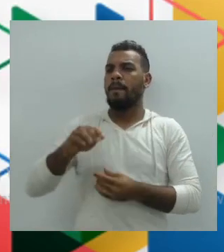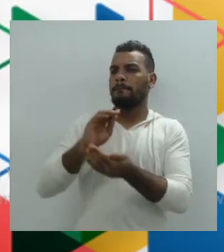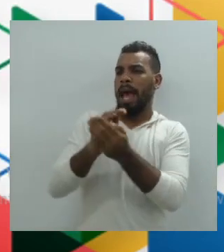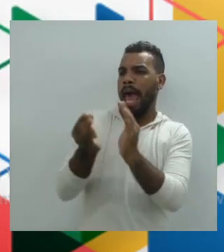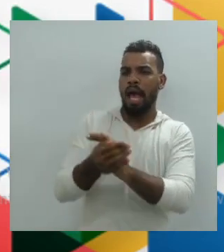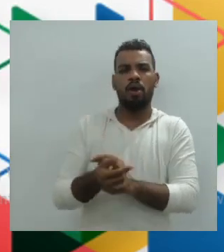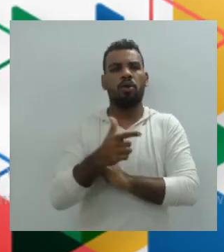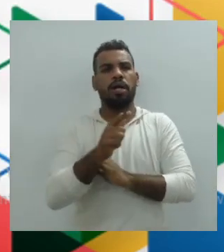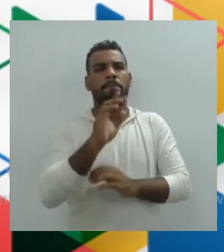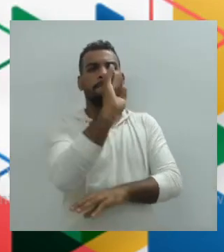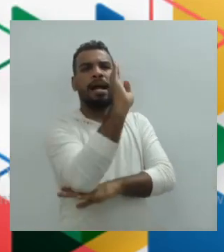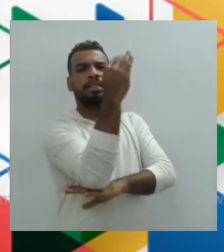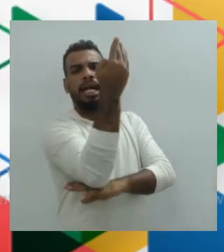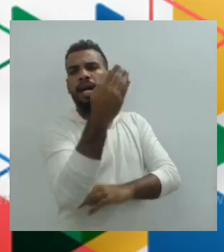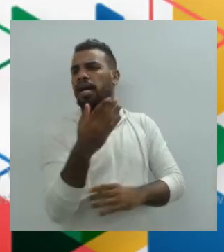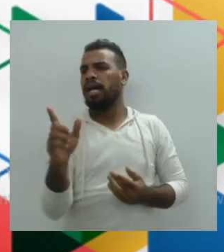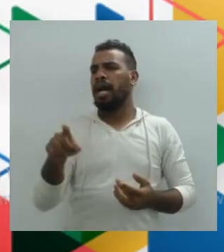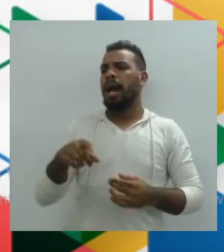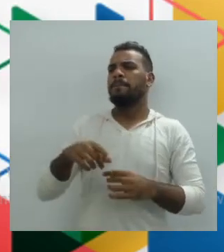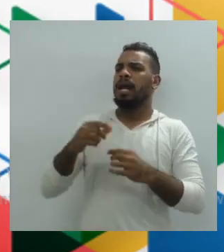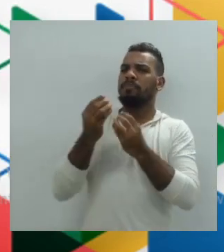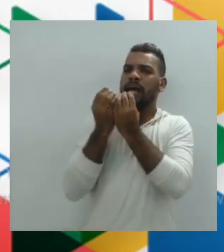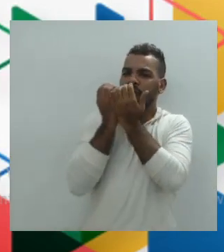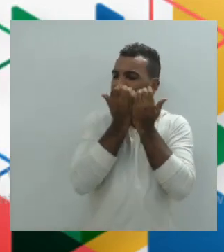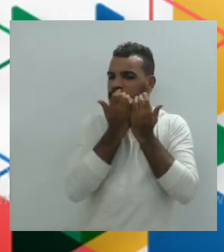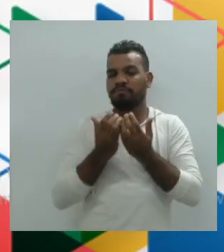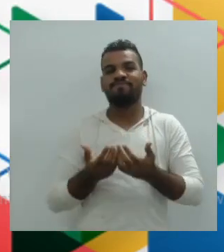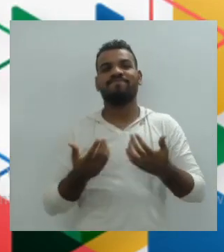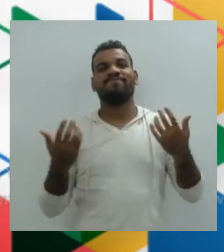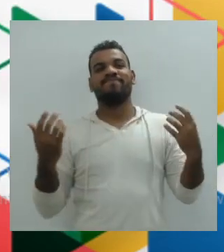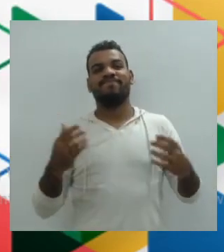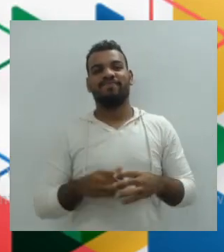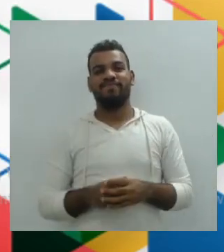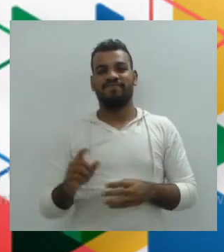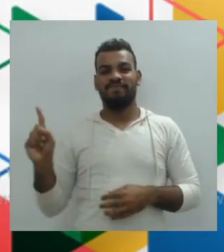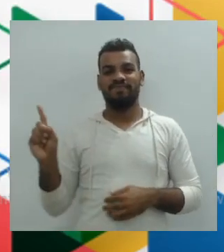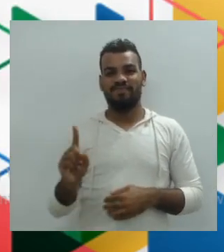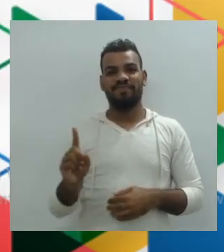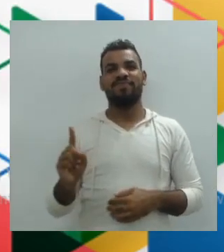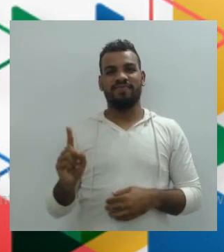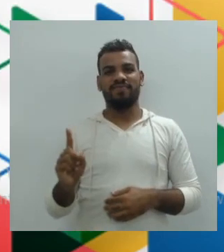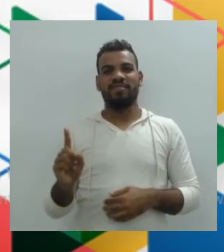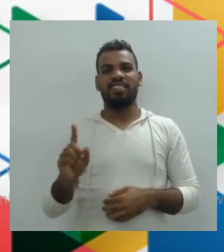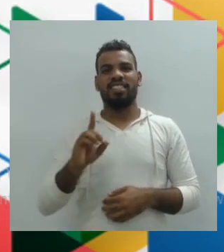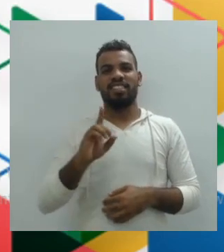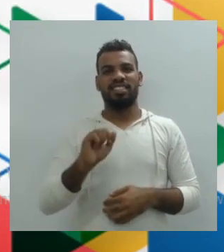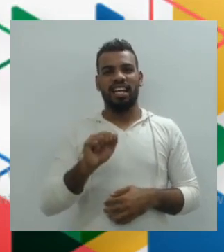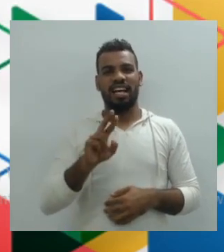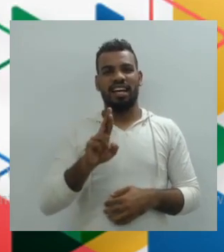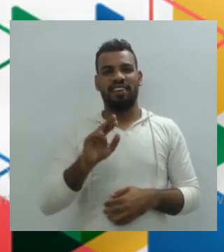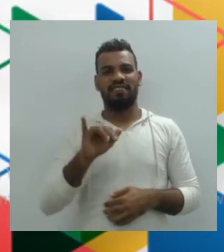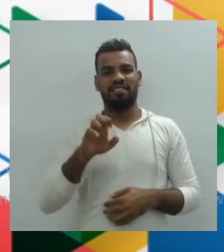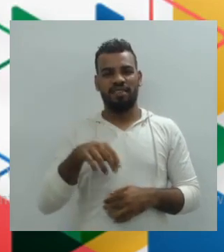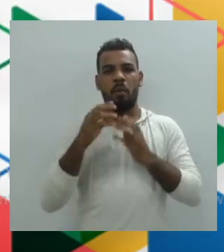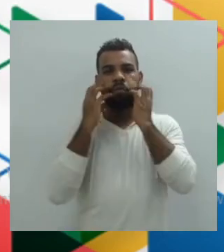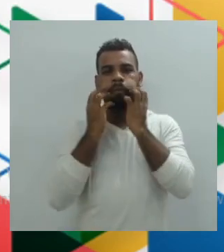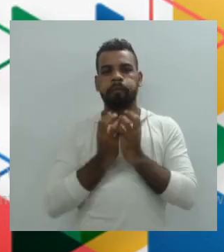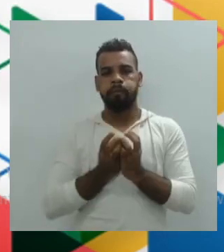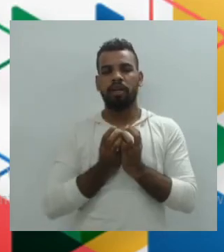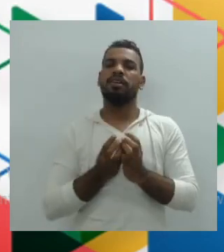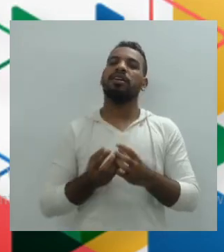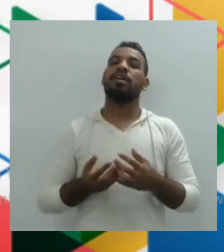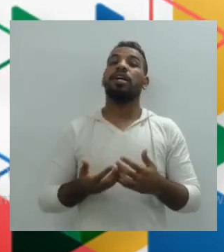outro diz que é a madeira, o outro diz que é milho. Aí aparece a figurinha do Charles Darwin lá embaixo.